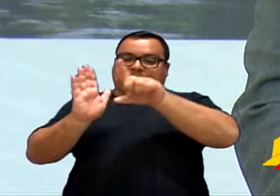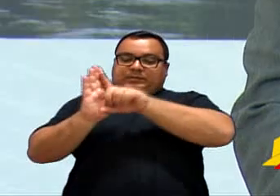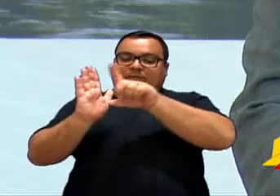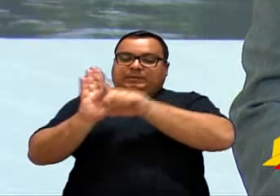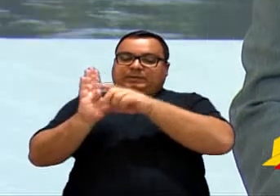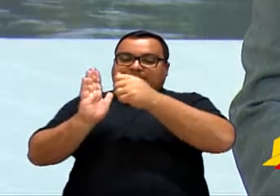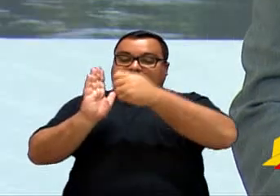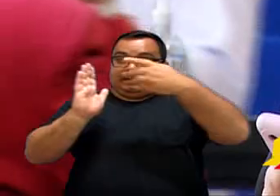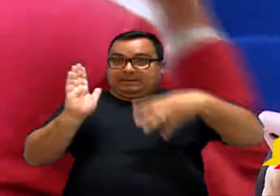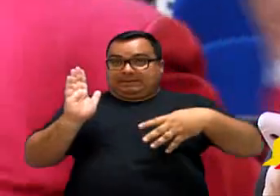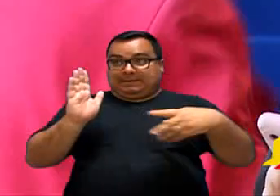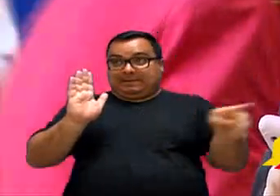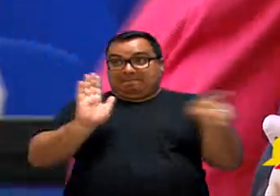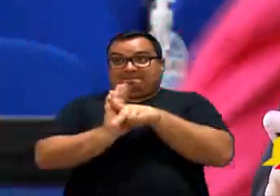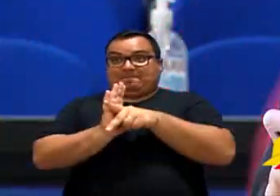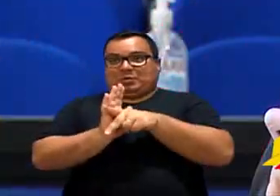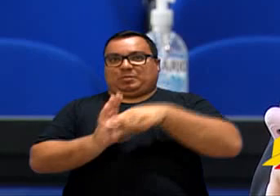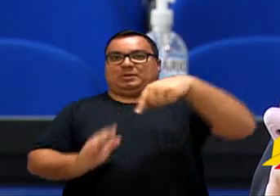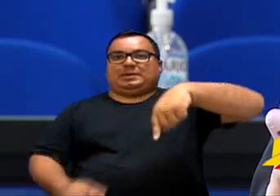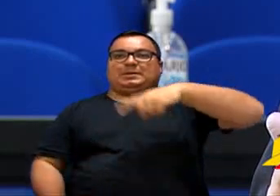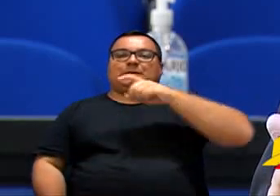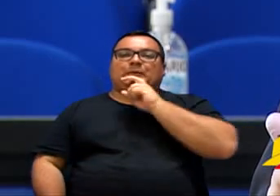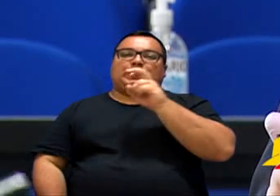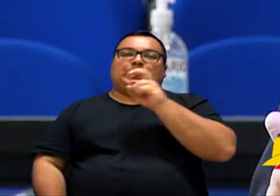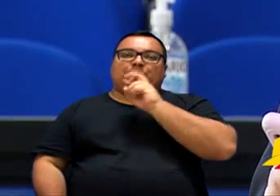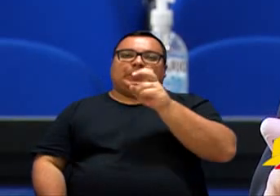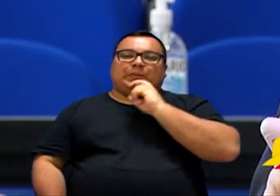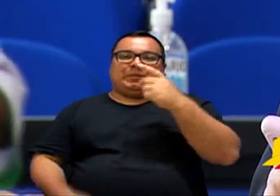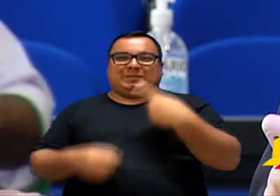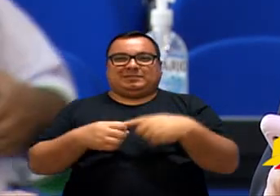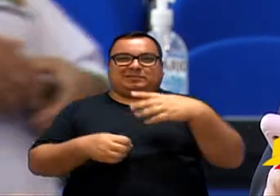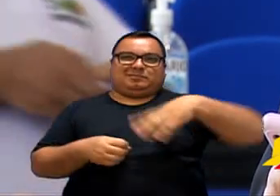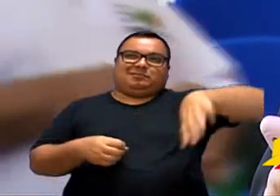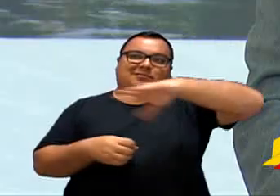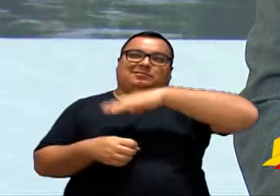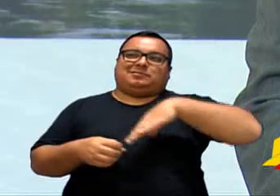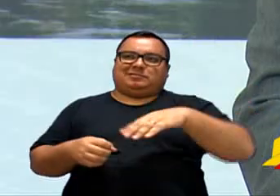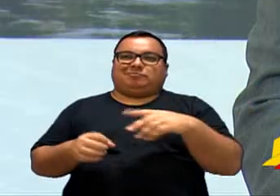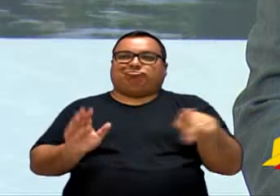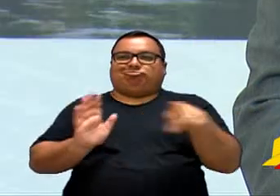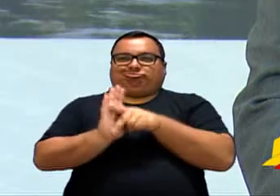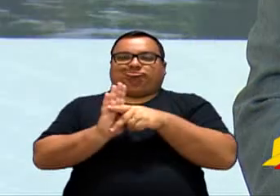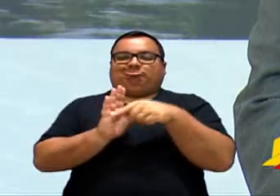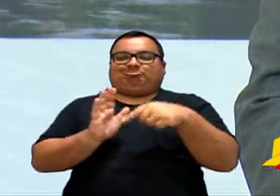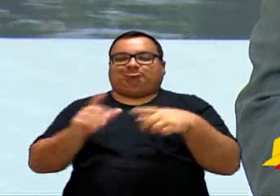que eu perdi aqui. É patrimônio material, 12.019. A lei